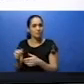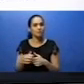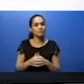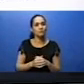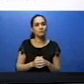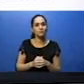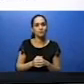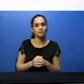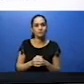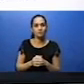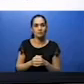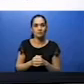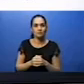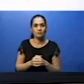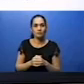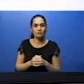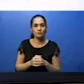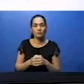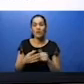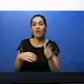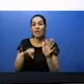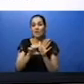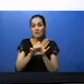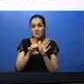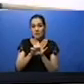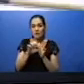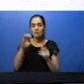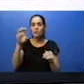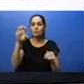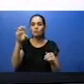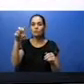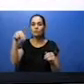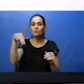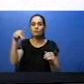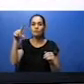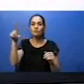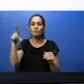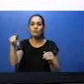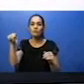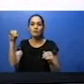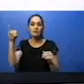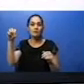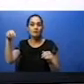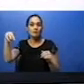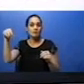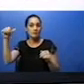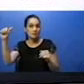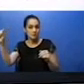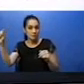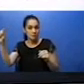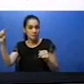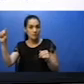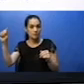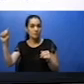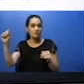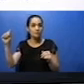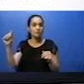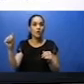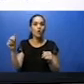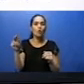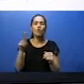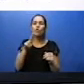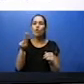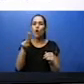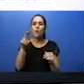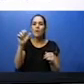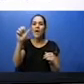químicas. Então, o exemplo das enzimas digestivas, no caso da amilase, ela é uma enzima que atua